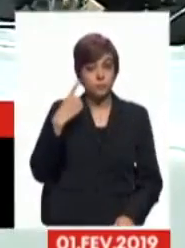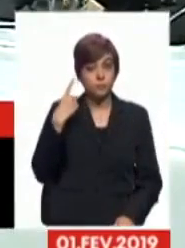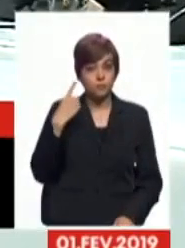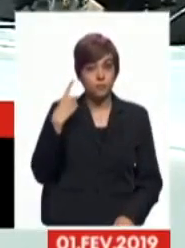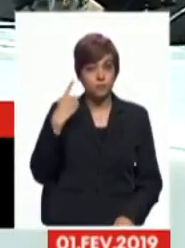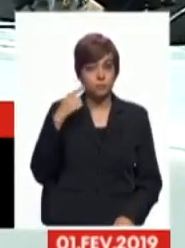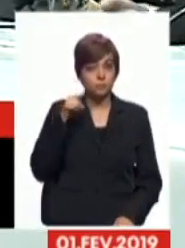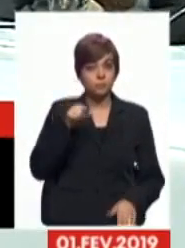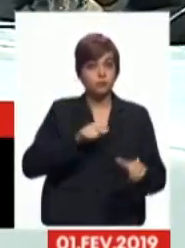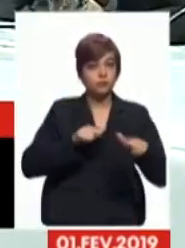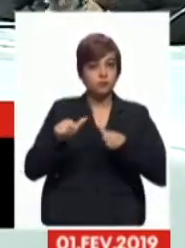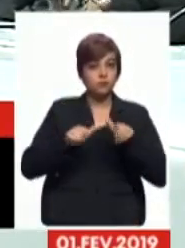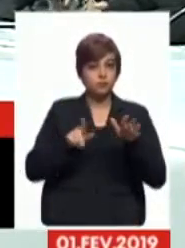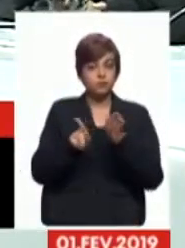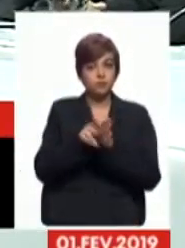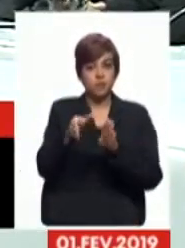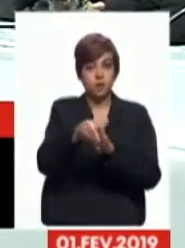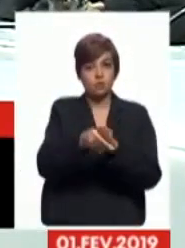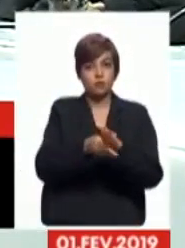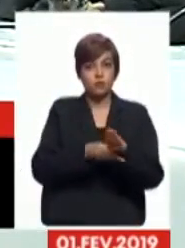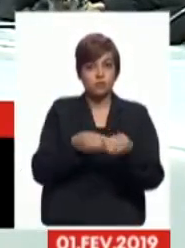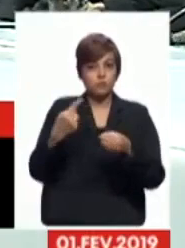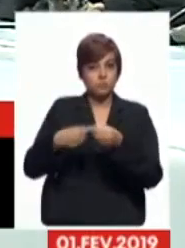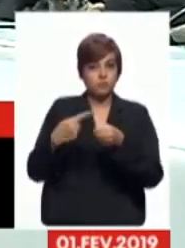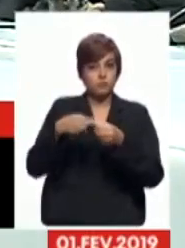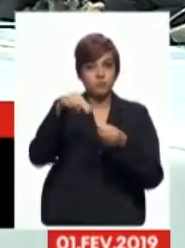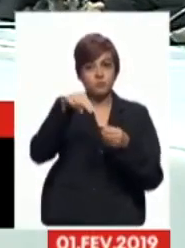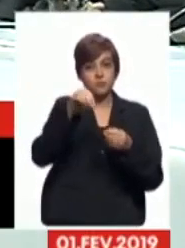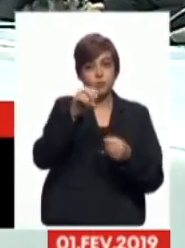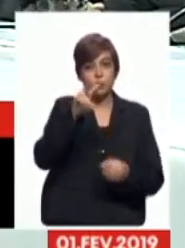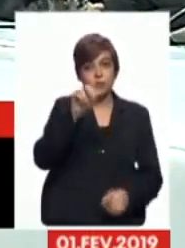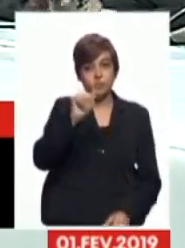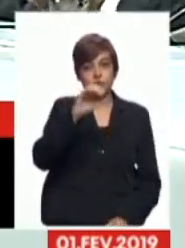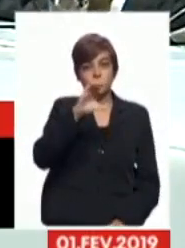Fernando calçadista, ele que é da cidade de Nova Serrana.